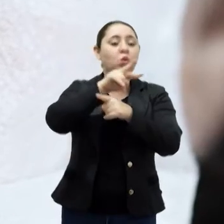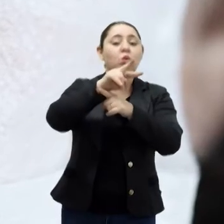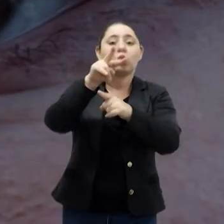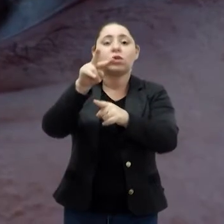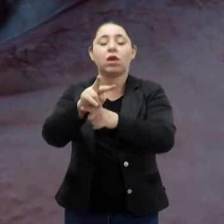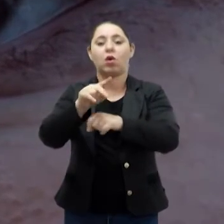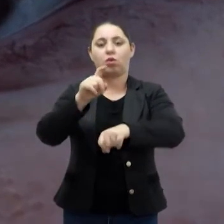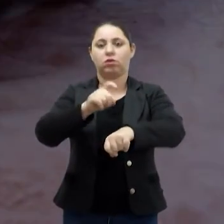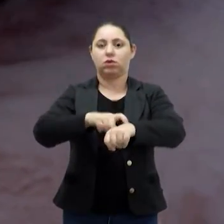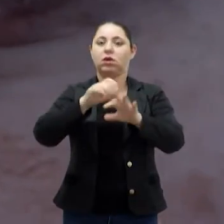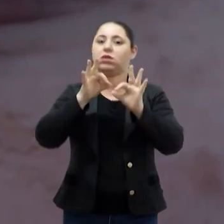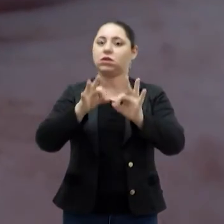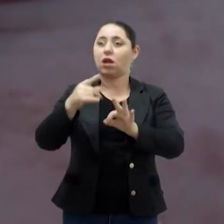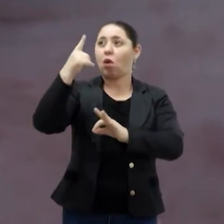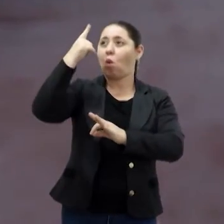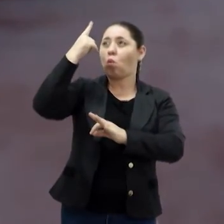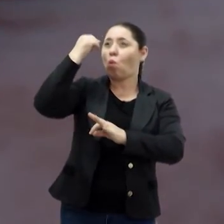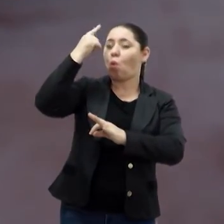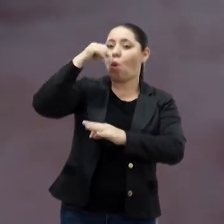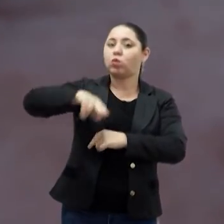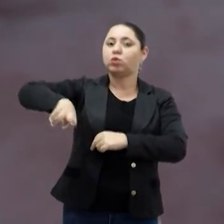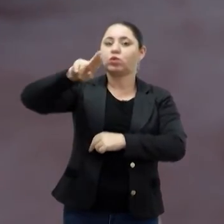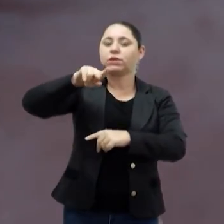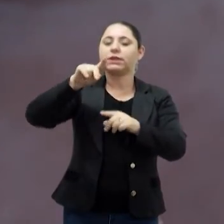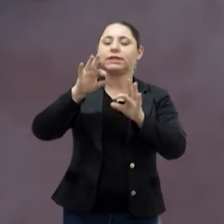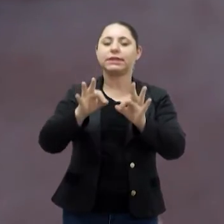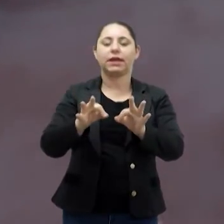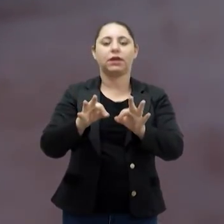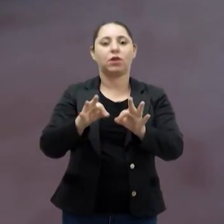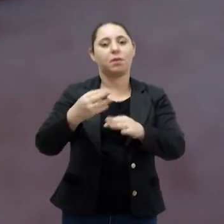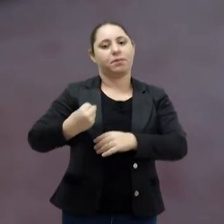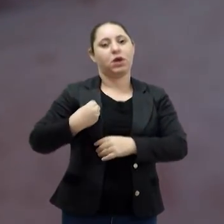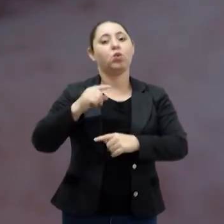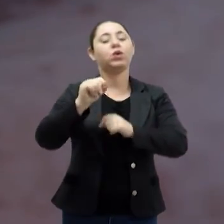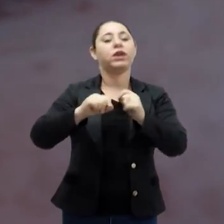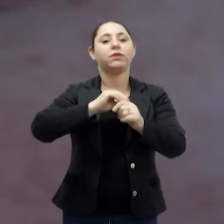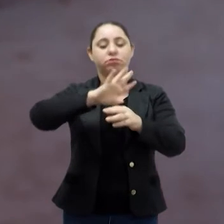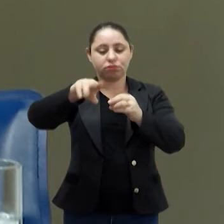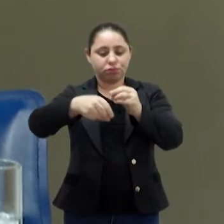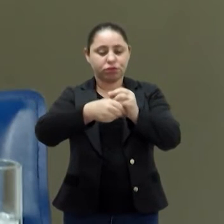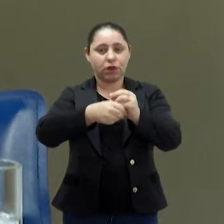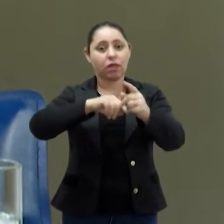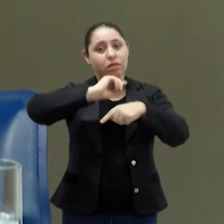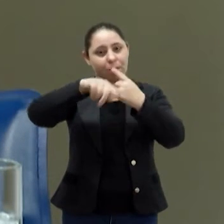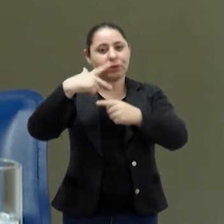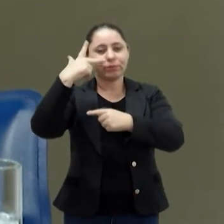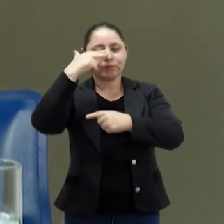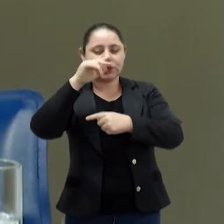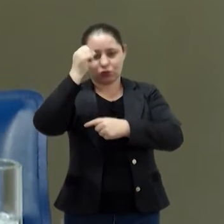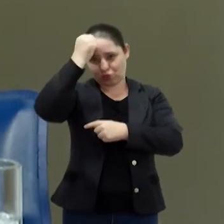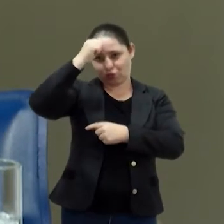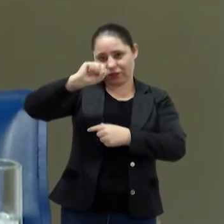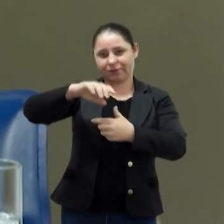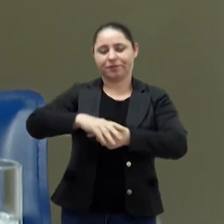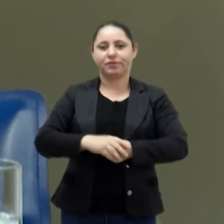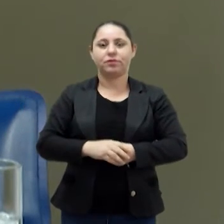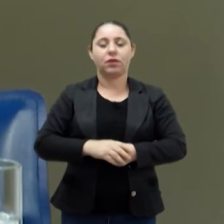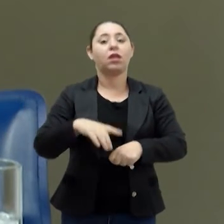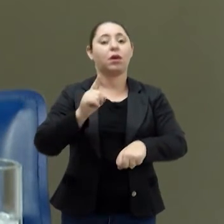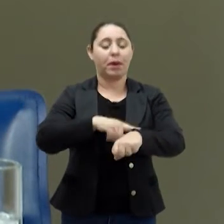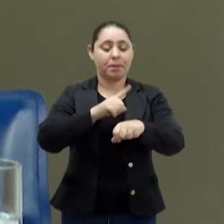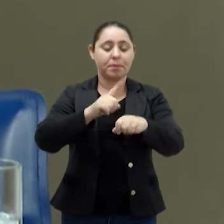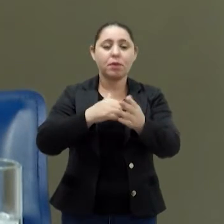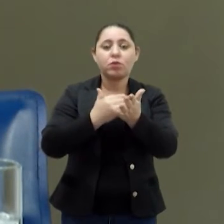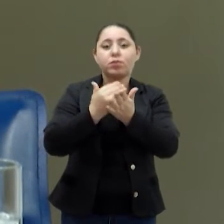cuidar nos horários do colírio de uso. Isso tudo faz parte de um pós-operatório de sucesso,